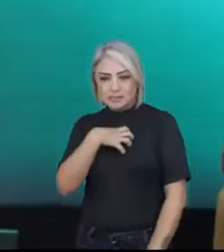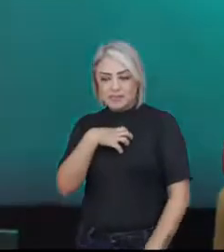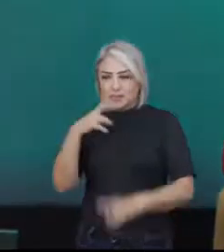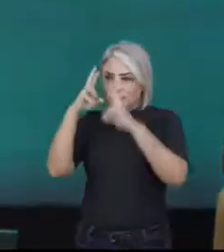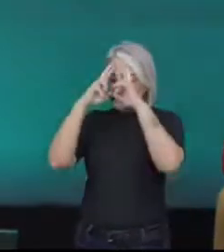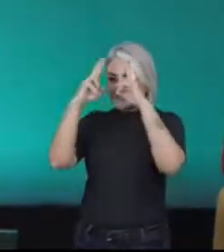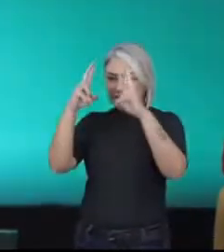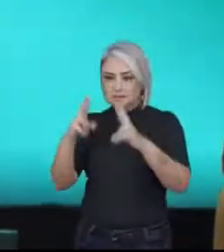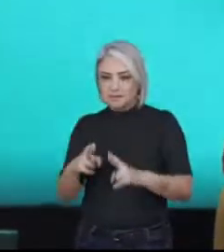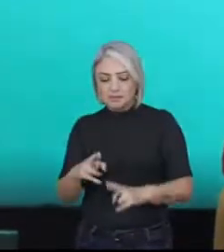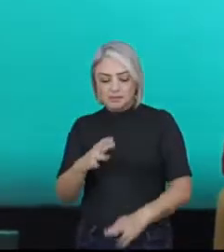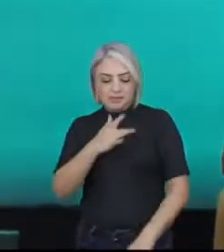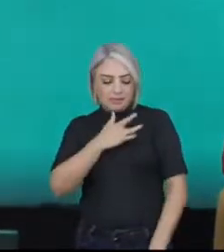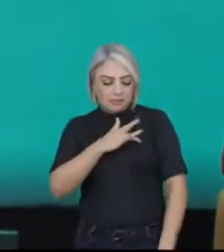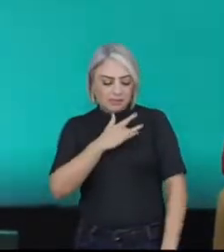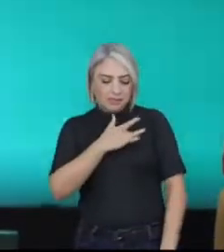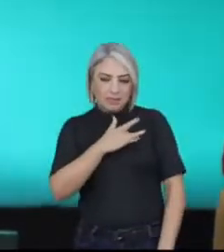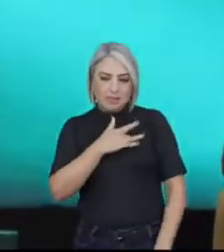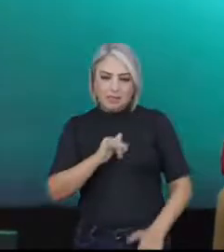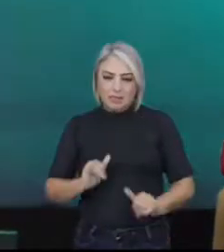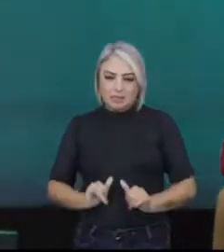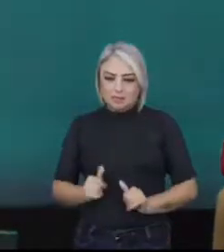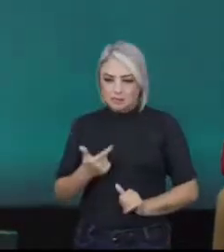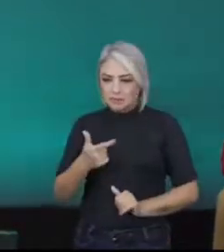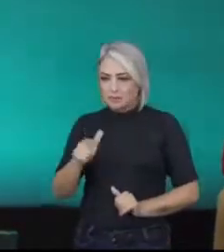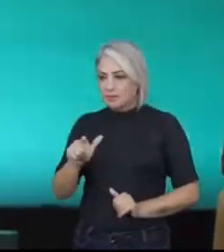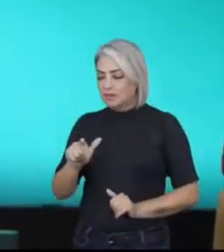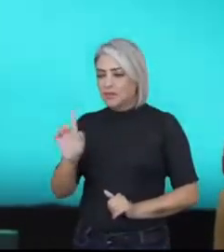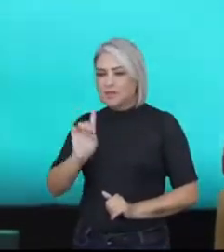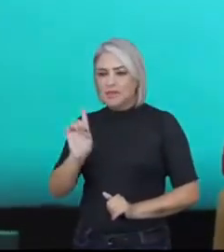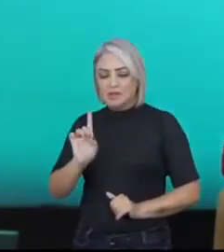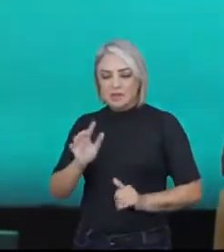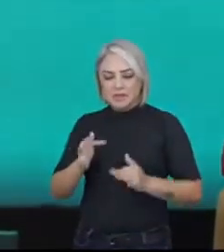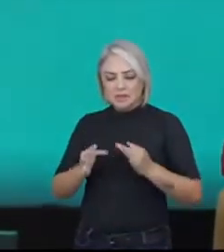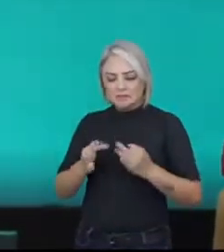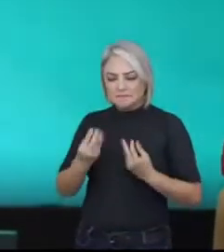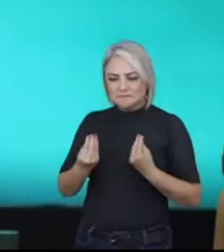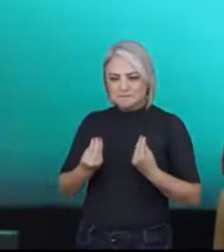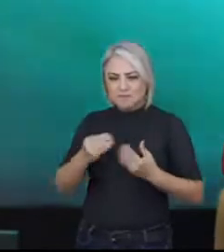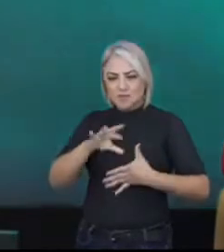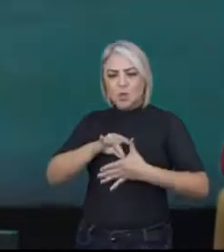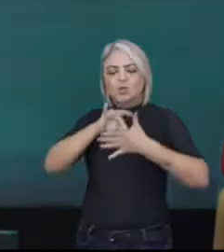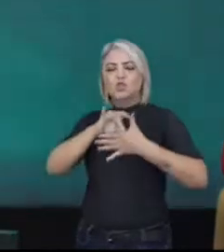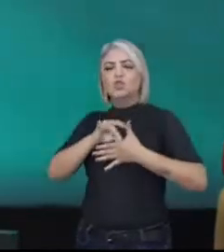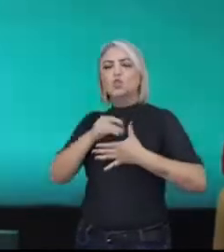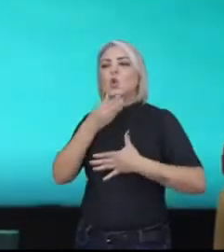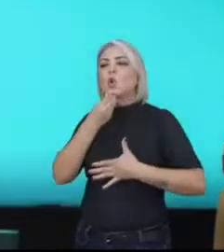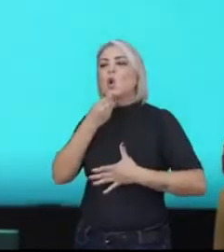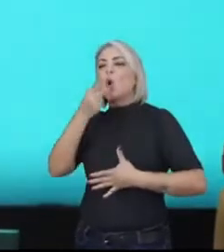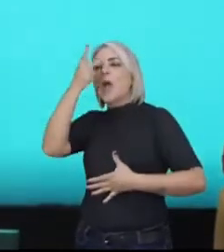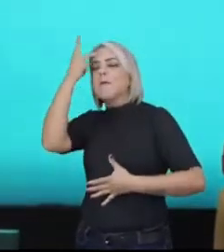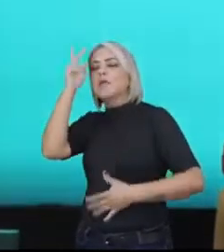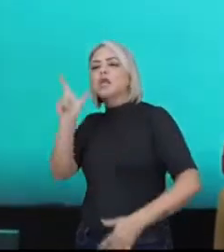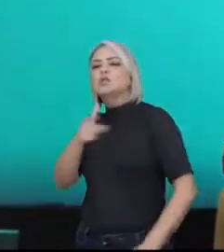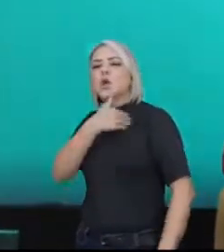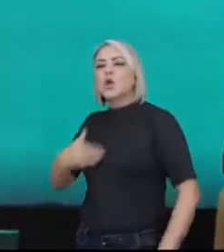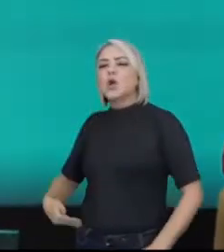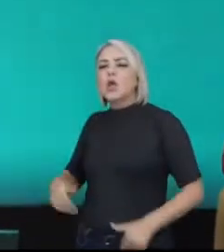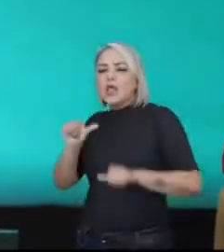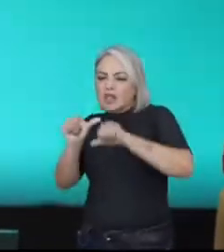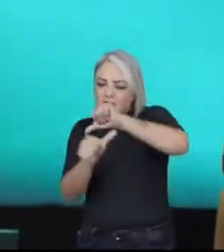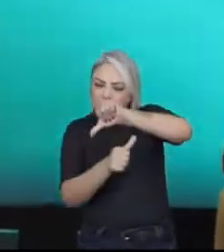alheia. Não é digno desse título o governante incapaz de verter uma única